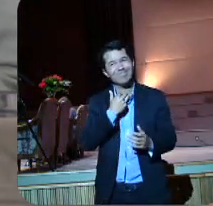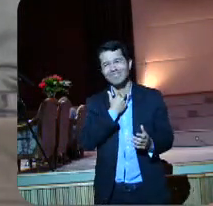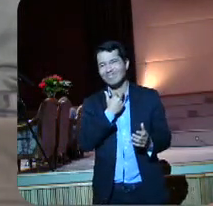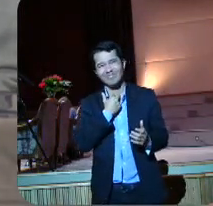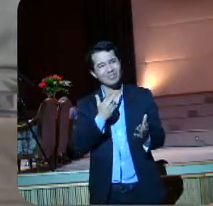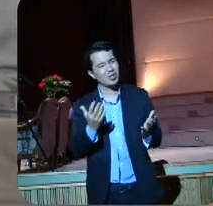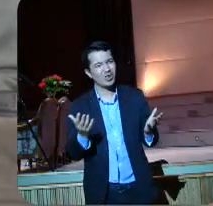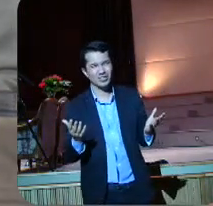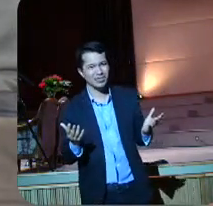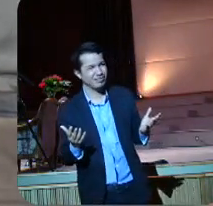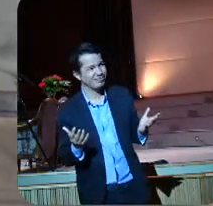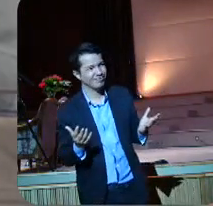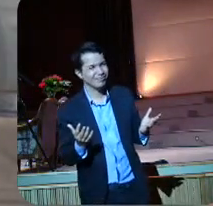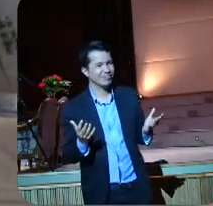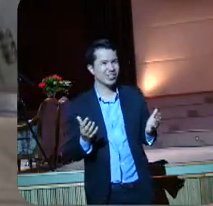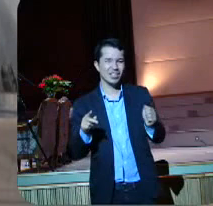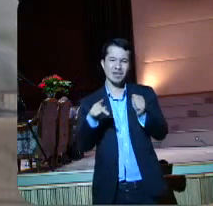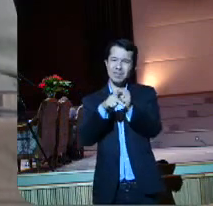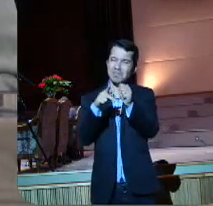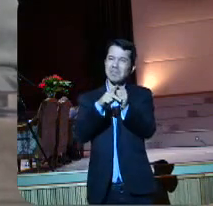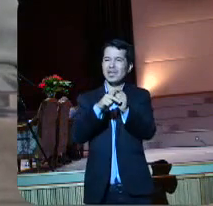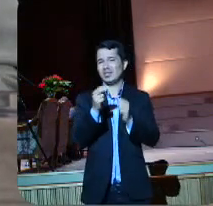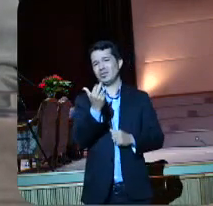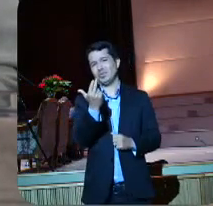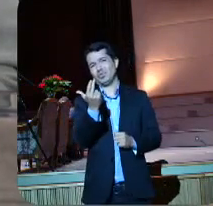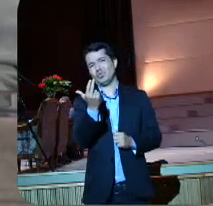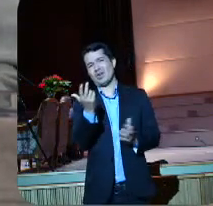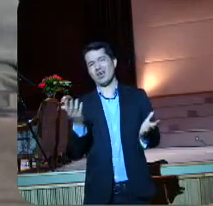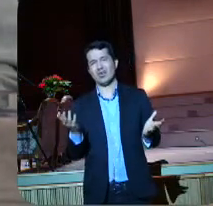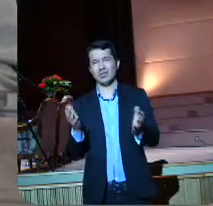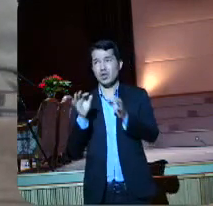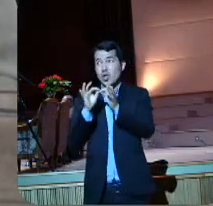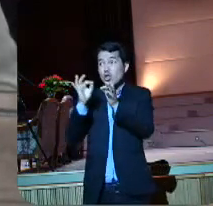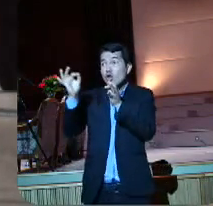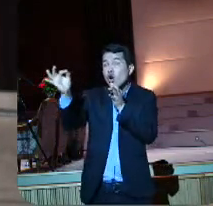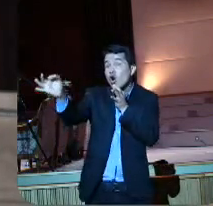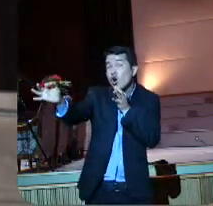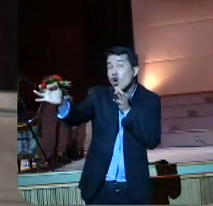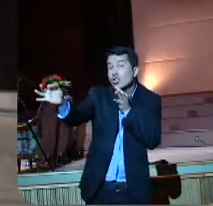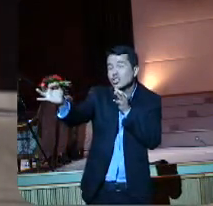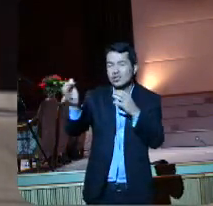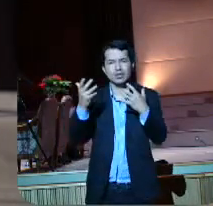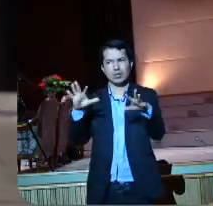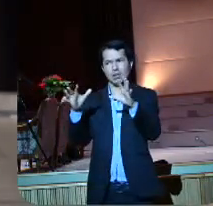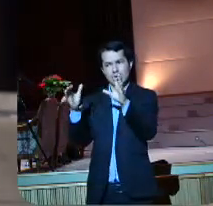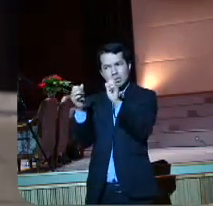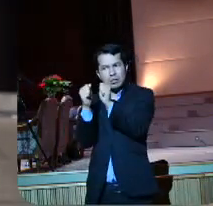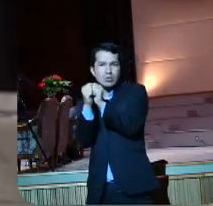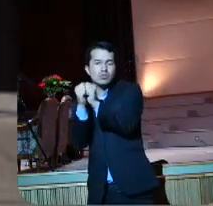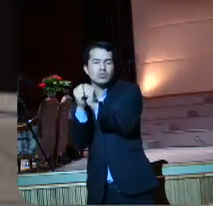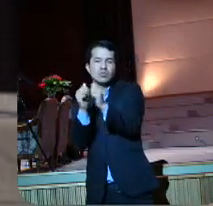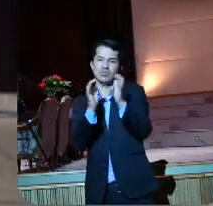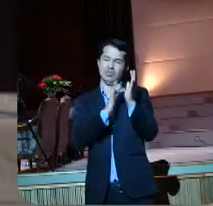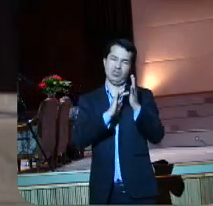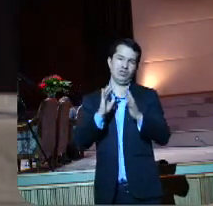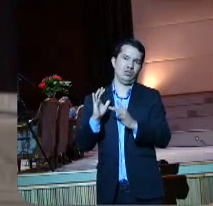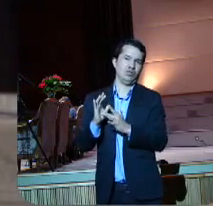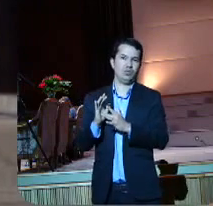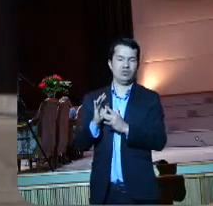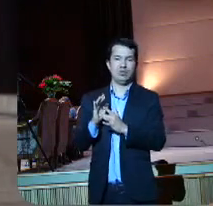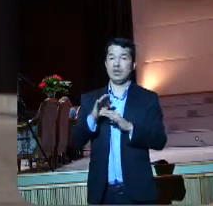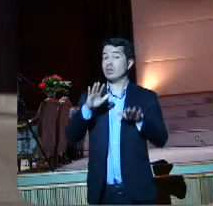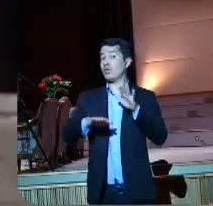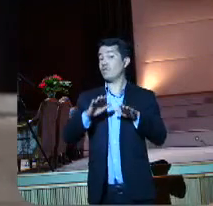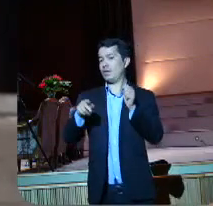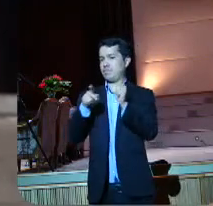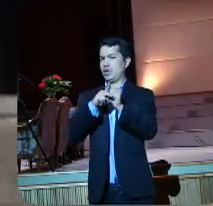Outra vez Pedro vai seguir o seu ímpeto, ele querendo talvez provar a si mesmo e a Jesus que